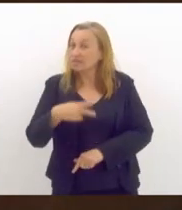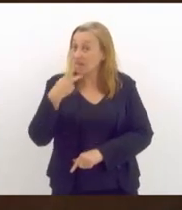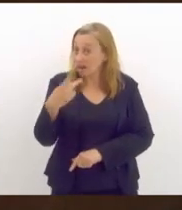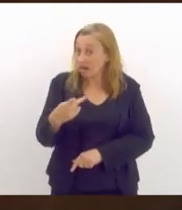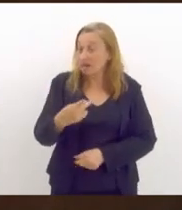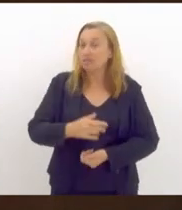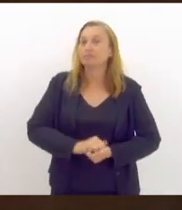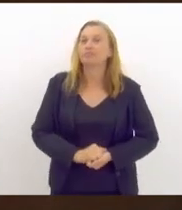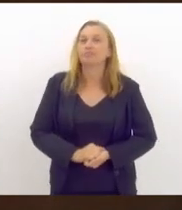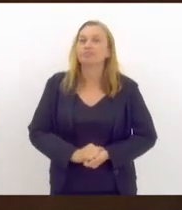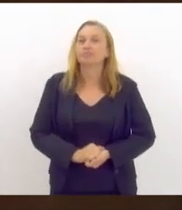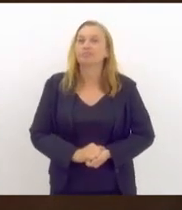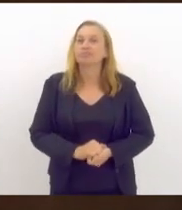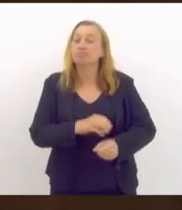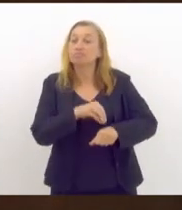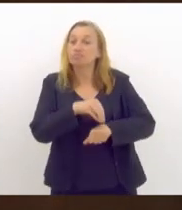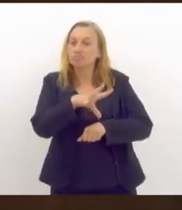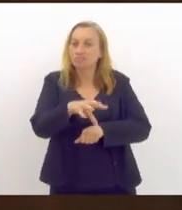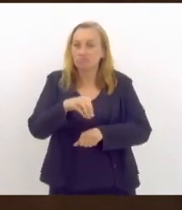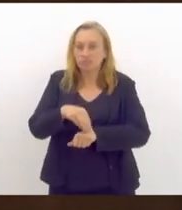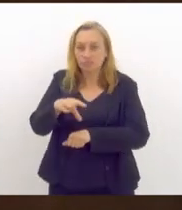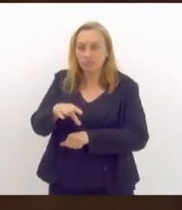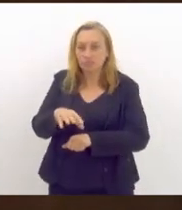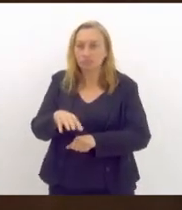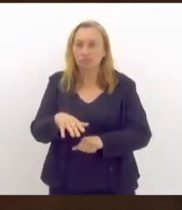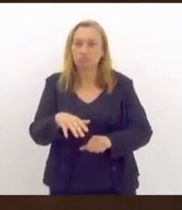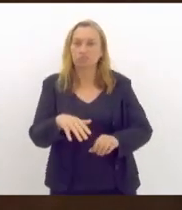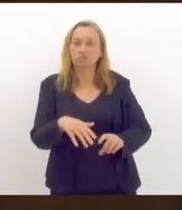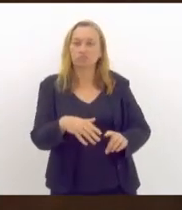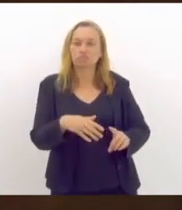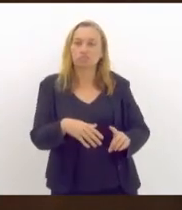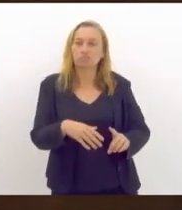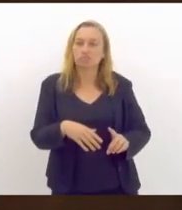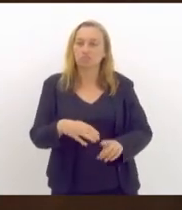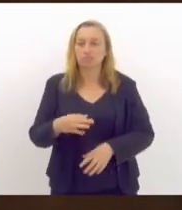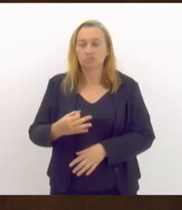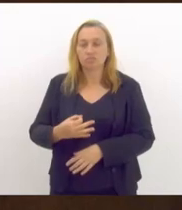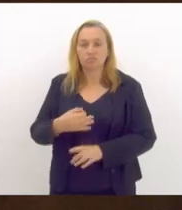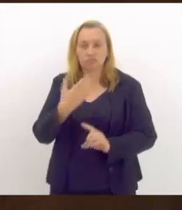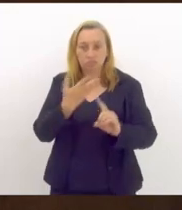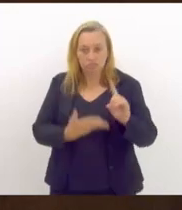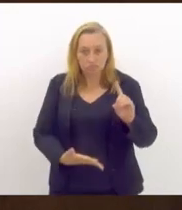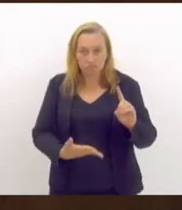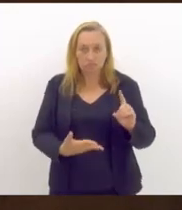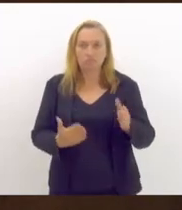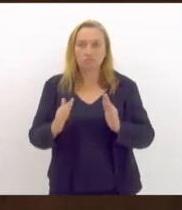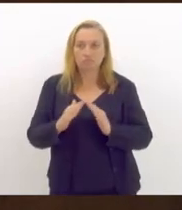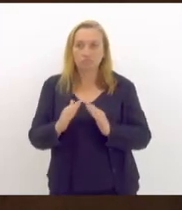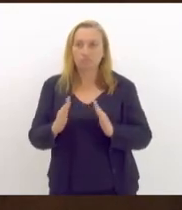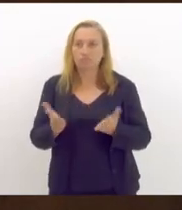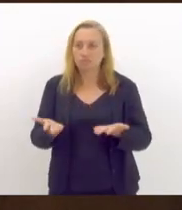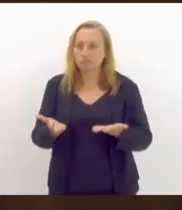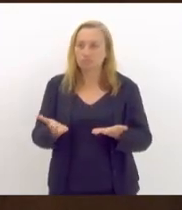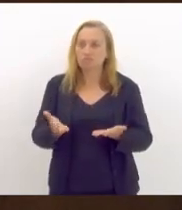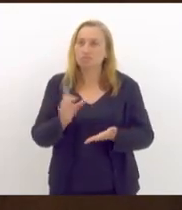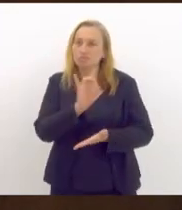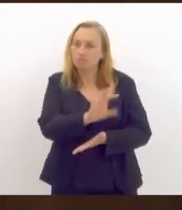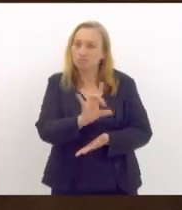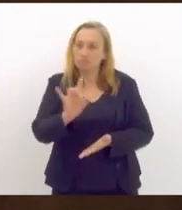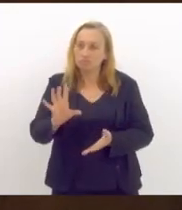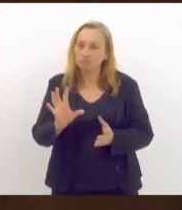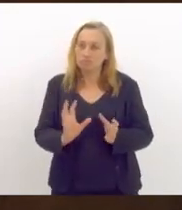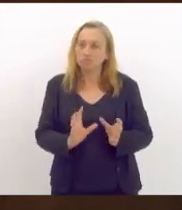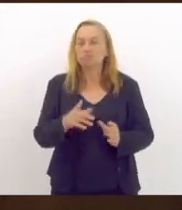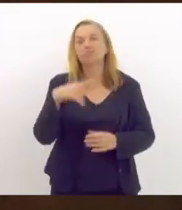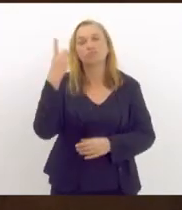que essas indicações de honrarias da casa deveria ser de maneira personalíssima de cada parlamentar